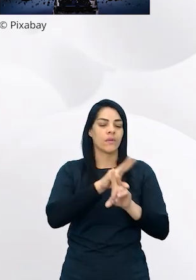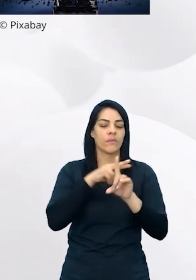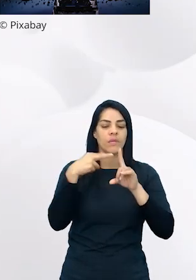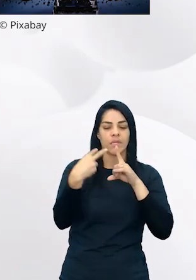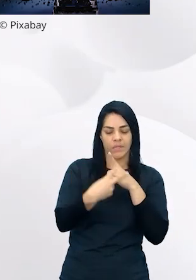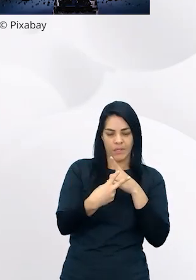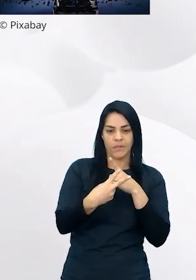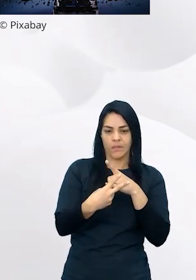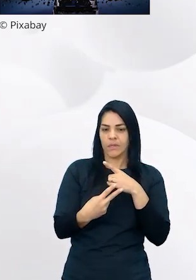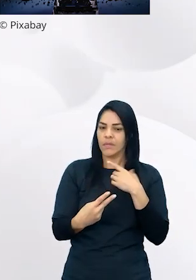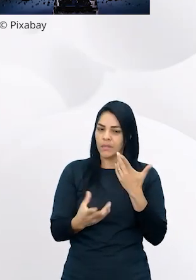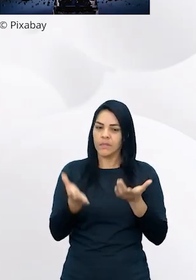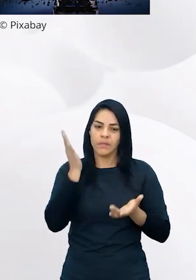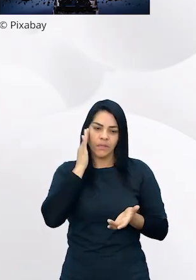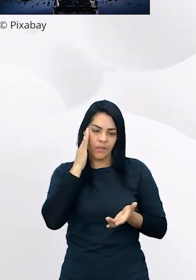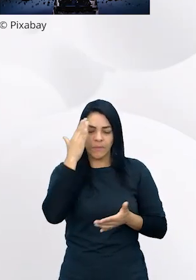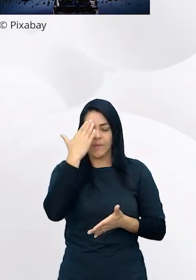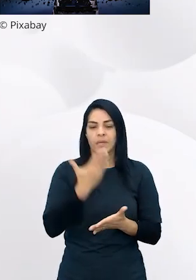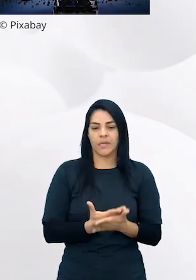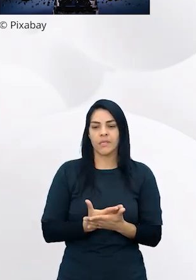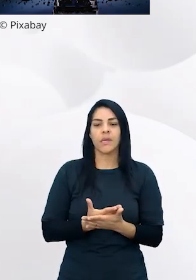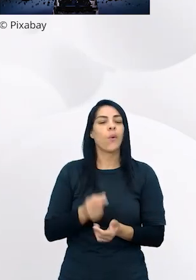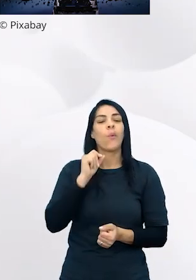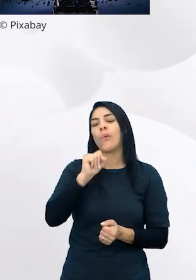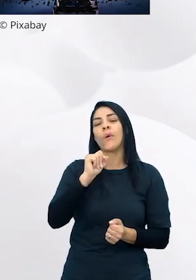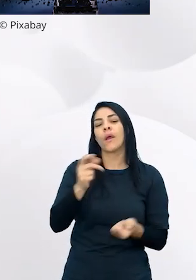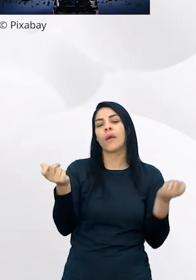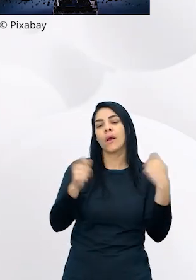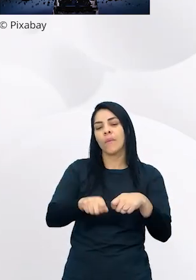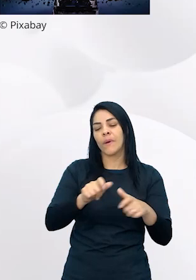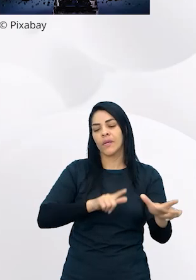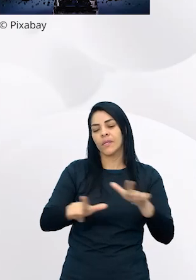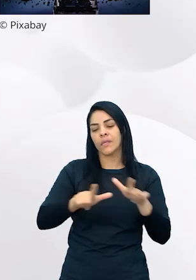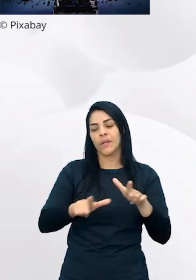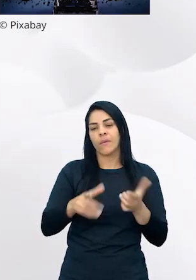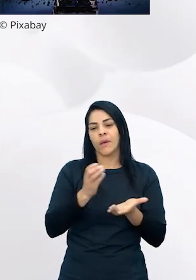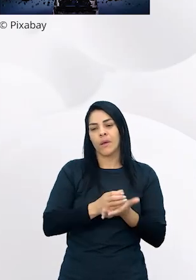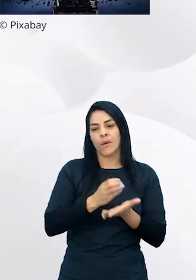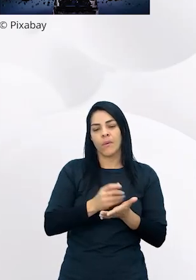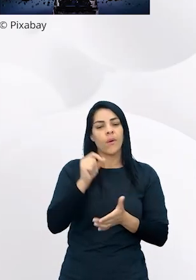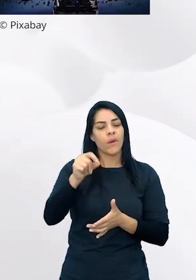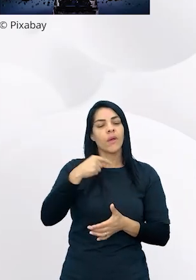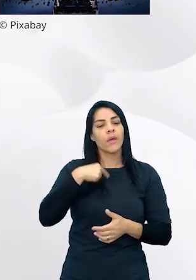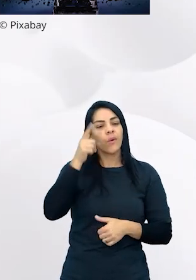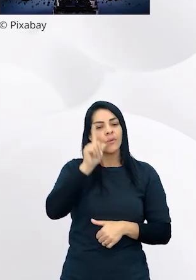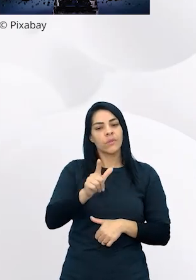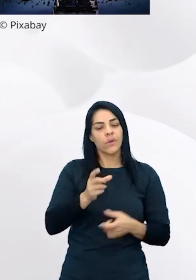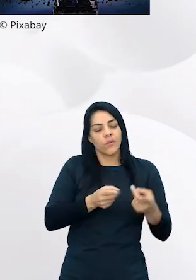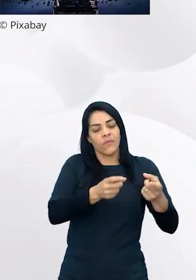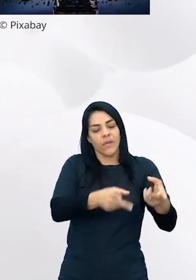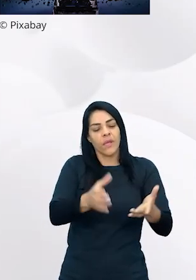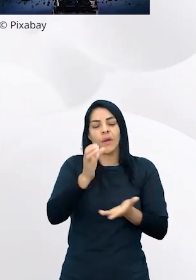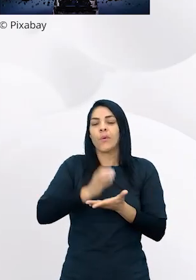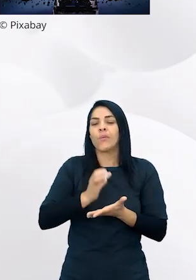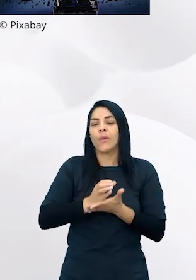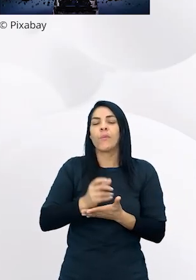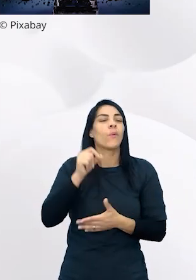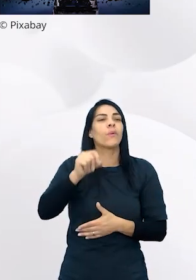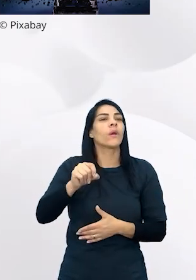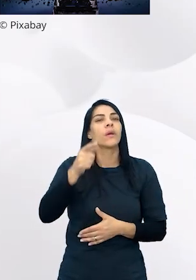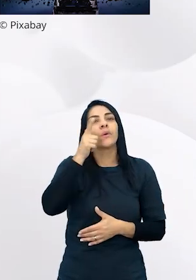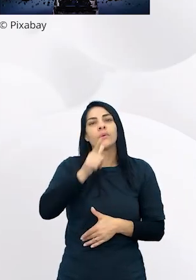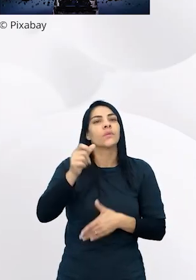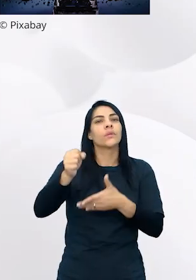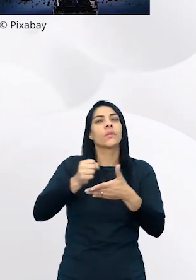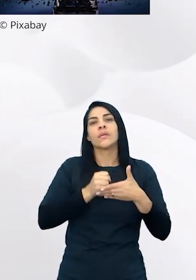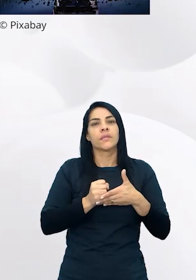pensar num copo. O que eu posso trabalhar com esse copo? O que eu posso vender com esse copo? Exatamente. Né? O que eu posso trazer com esse